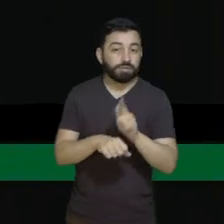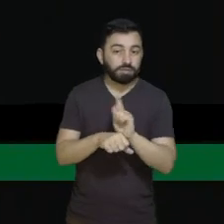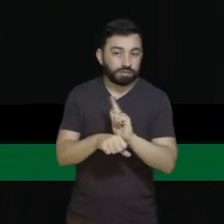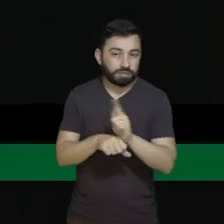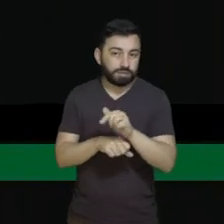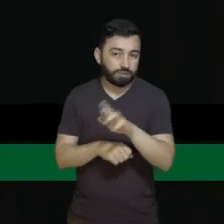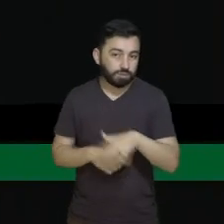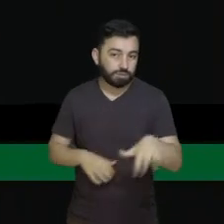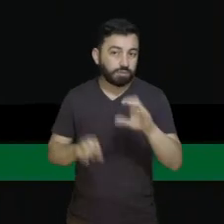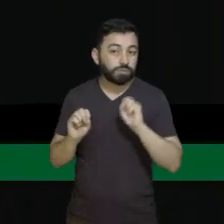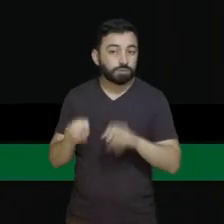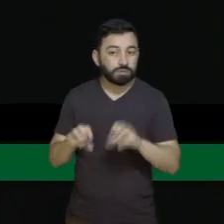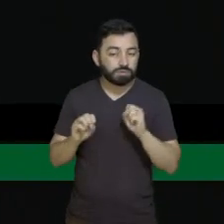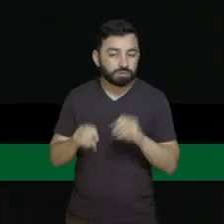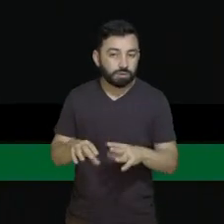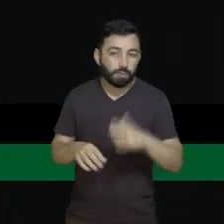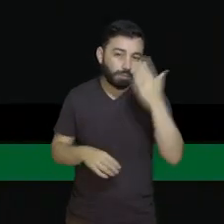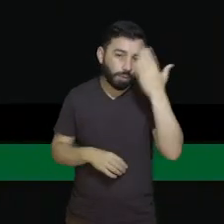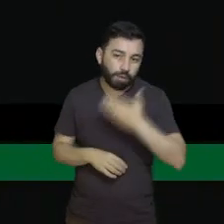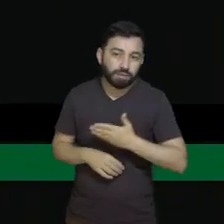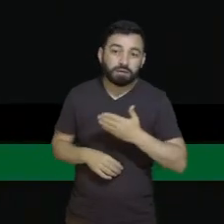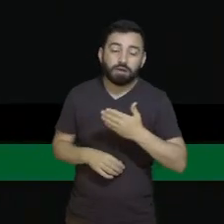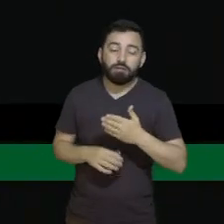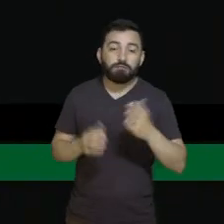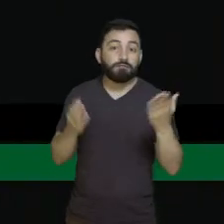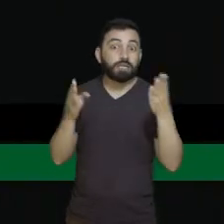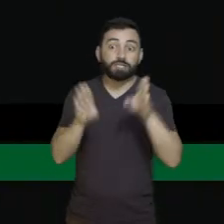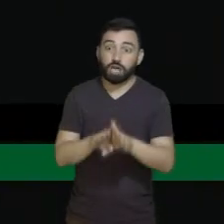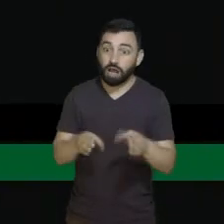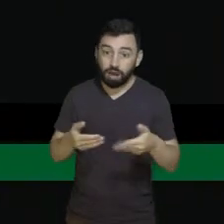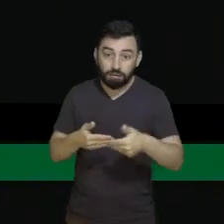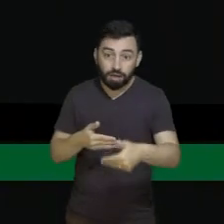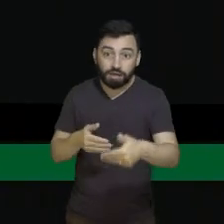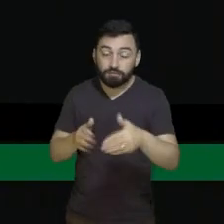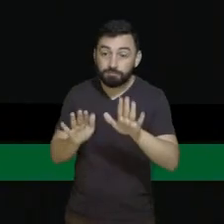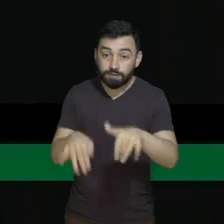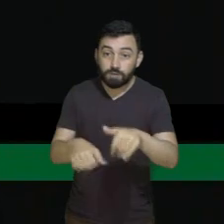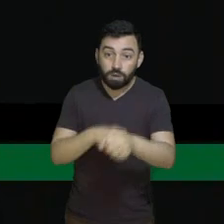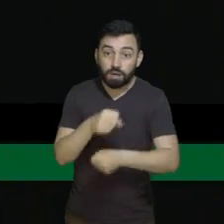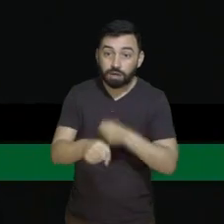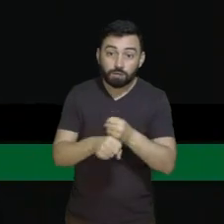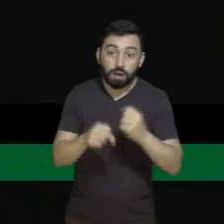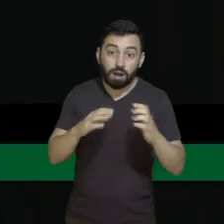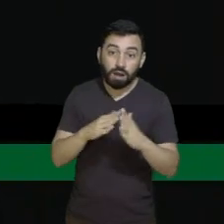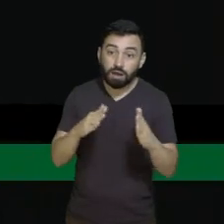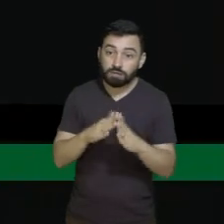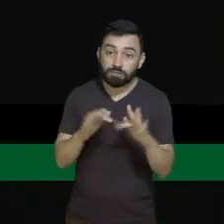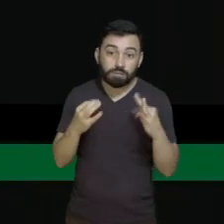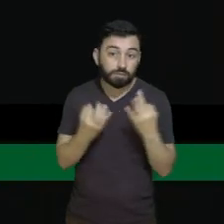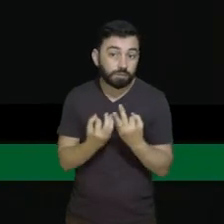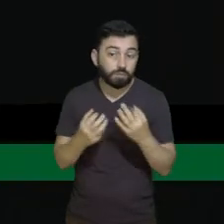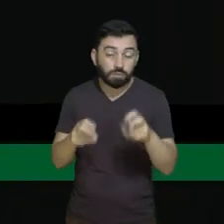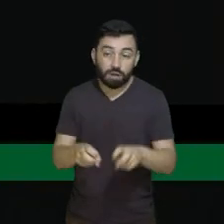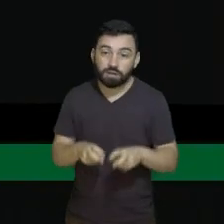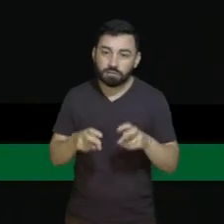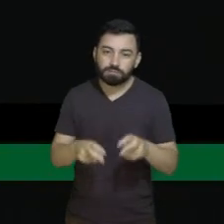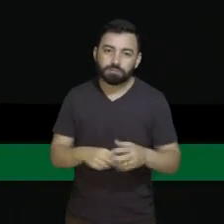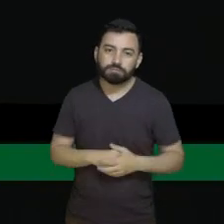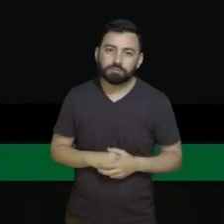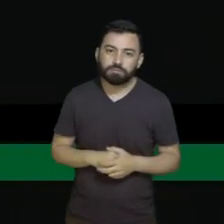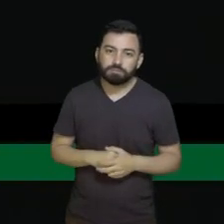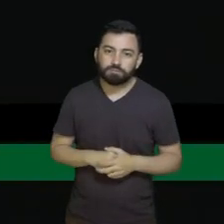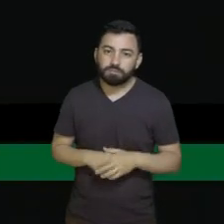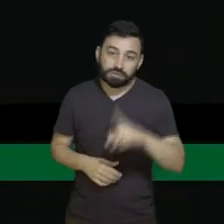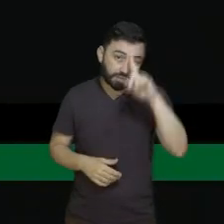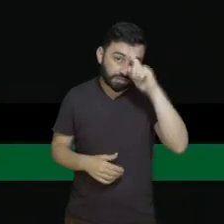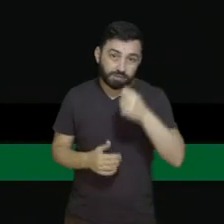de educação, prometendo fechar agora, no final do ano, as casas familiares rurais. É uma